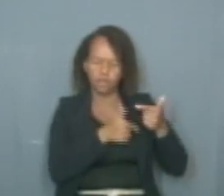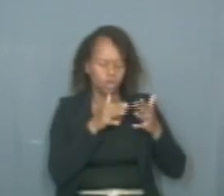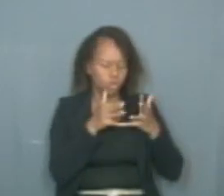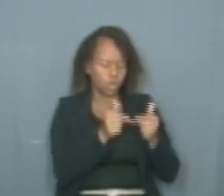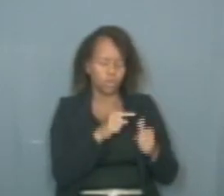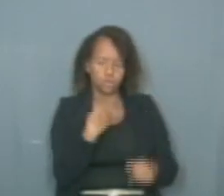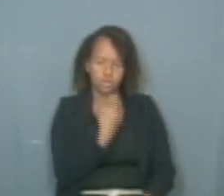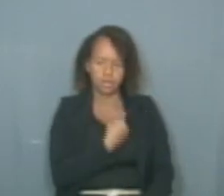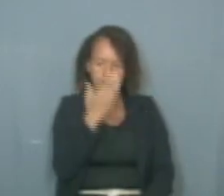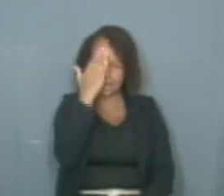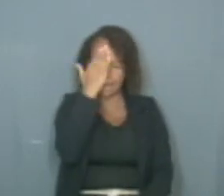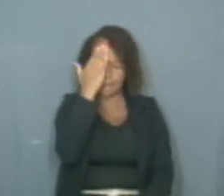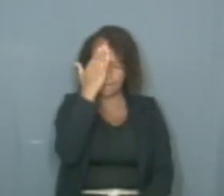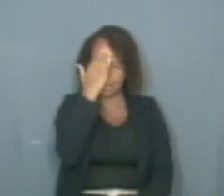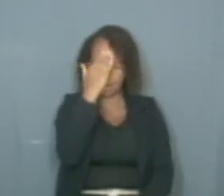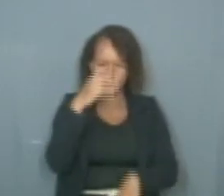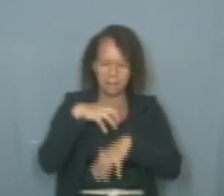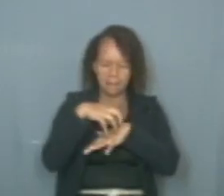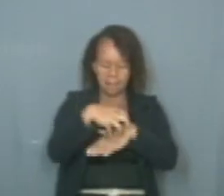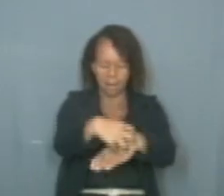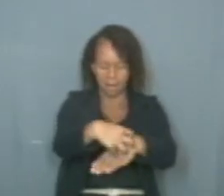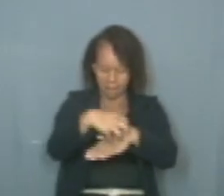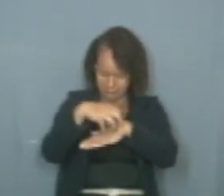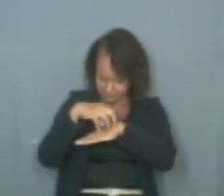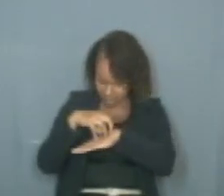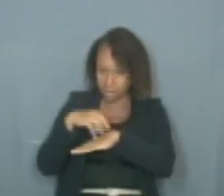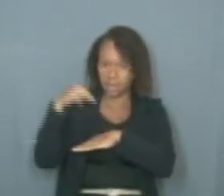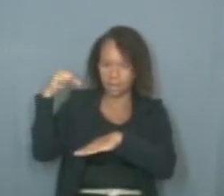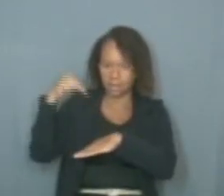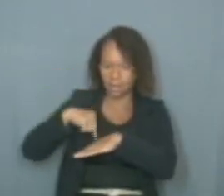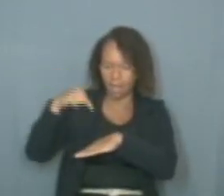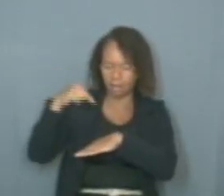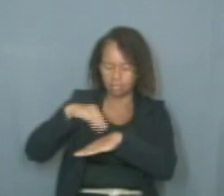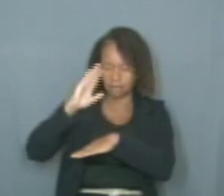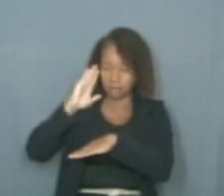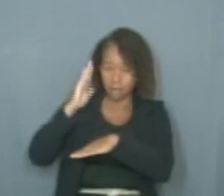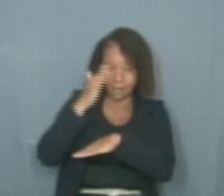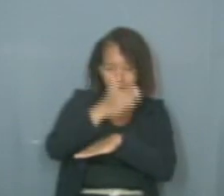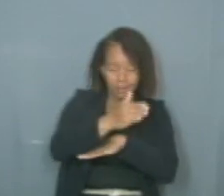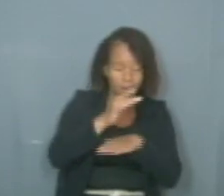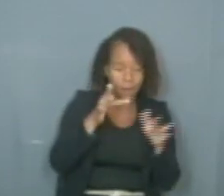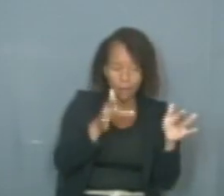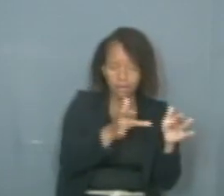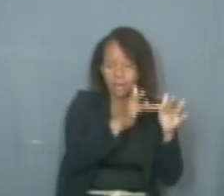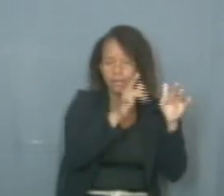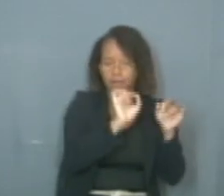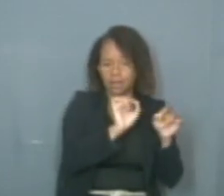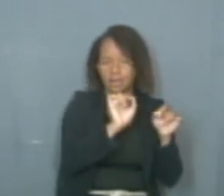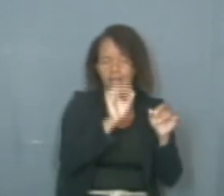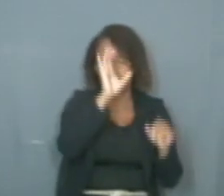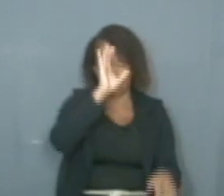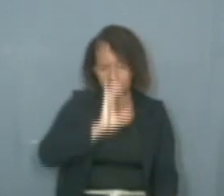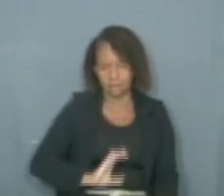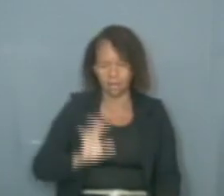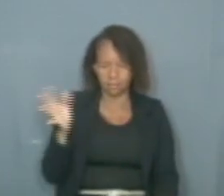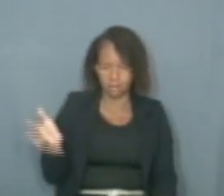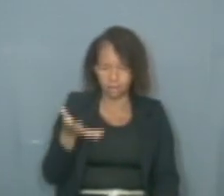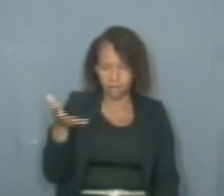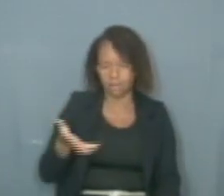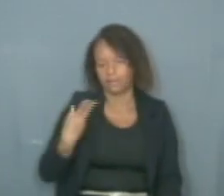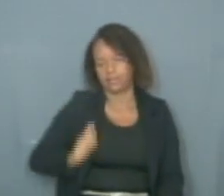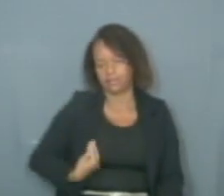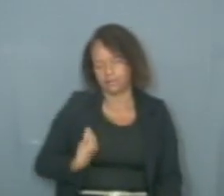Todos nós sabemos que mobilidade está diretamente ligada à cidadania e à qualidade de